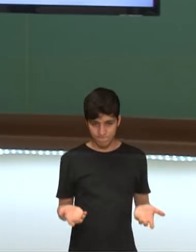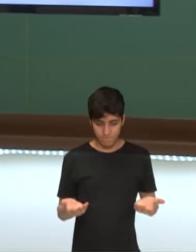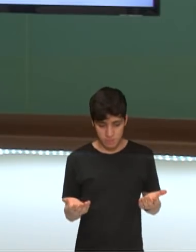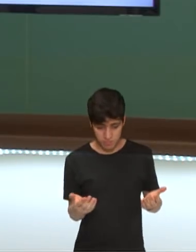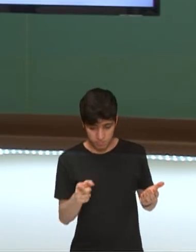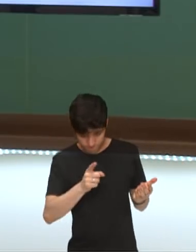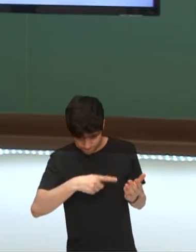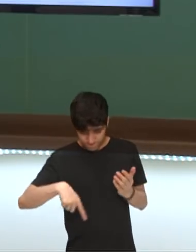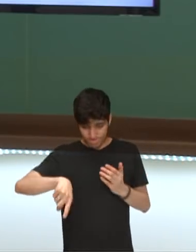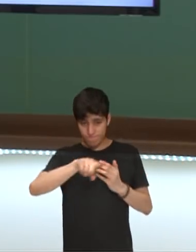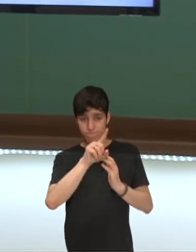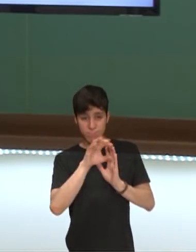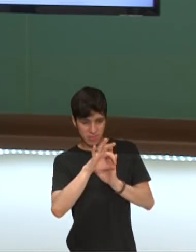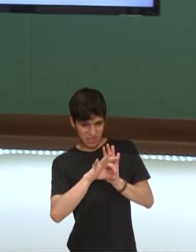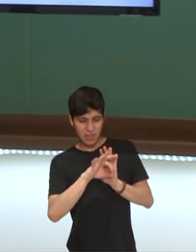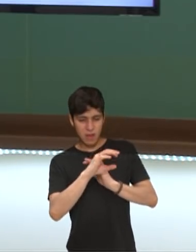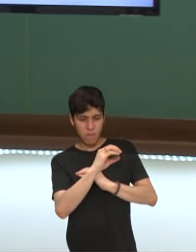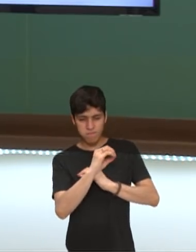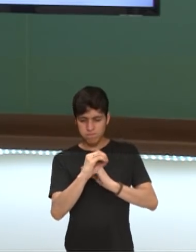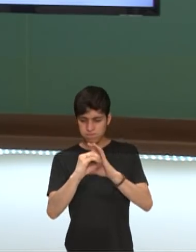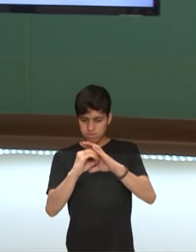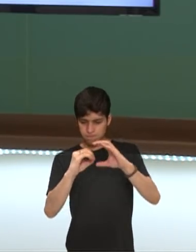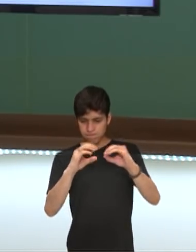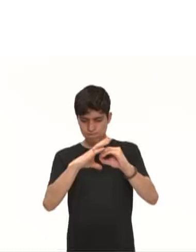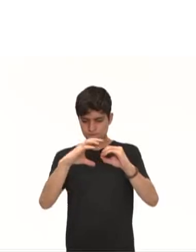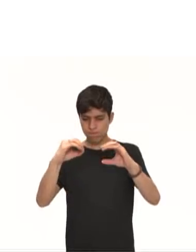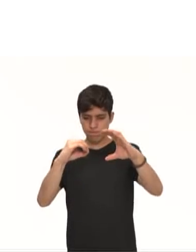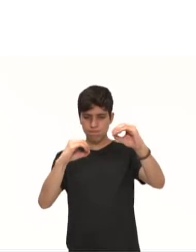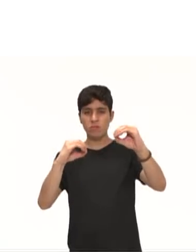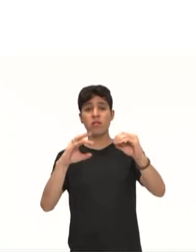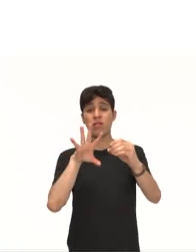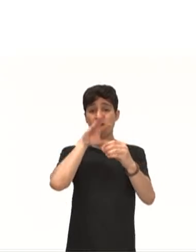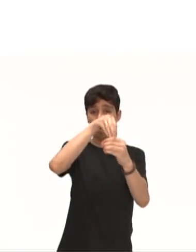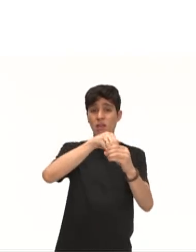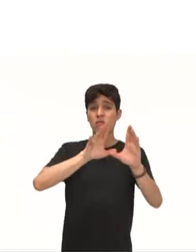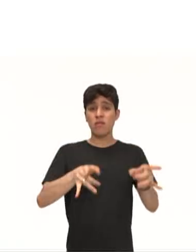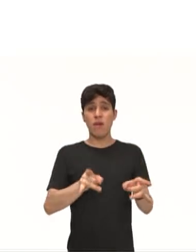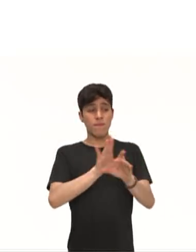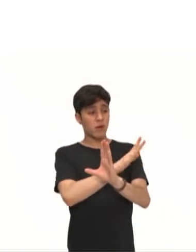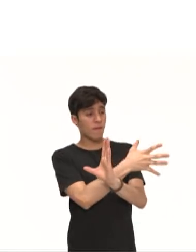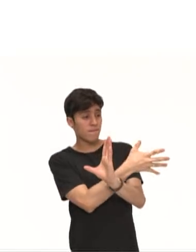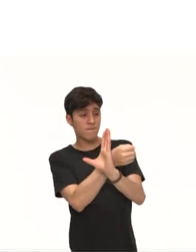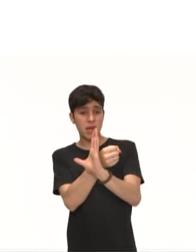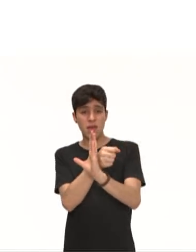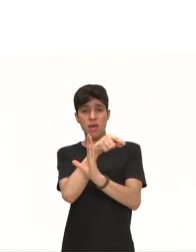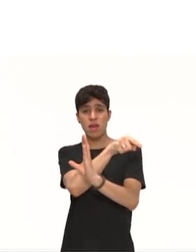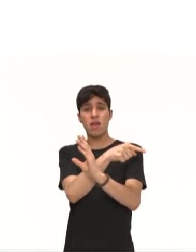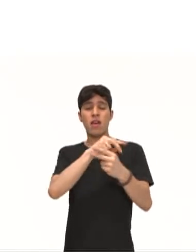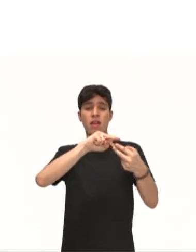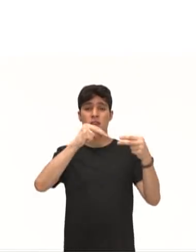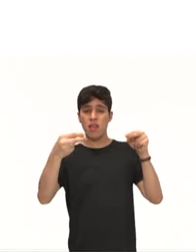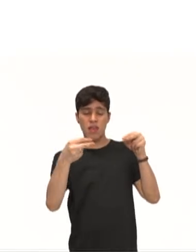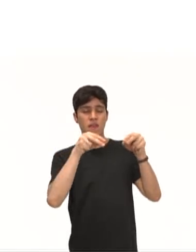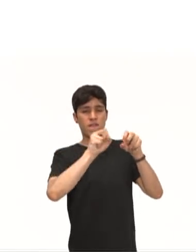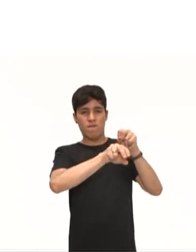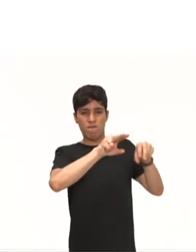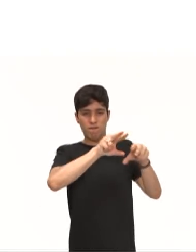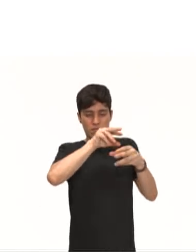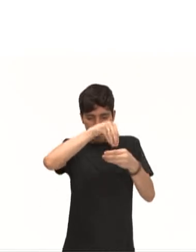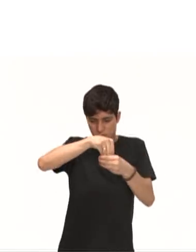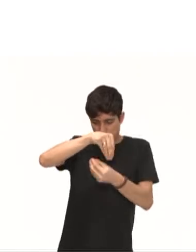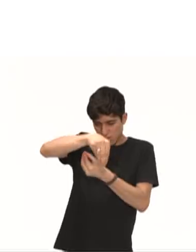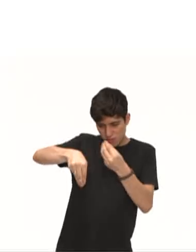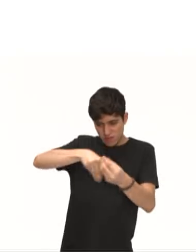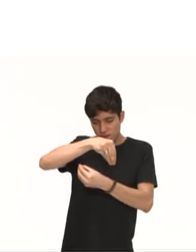células filhas, elas vão ter esse material genético viral inserido no seu cromossomo. E